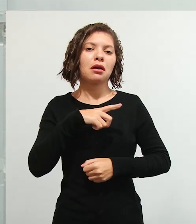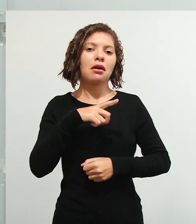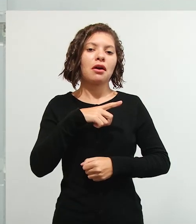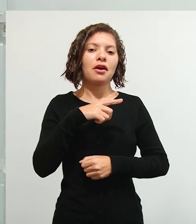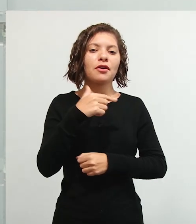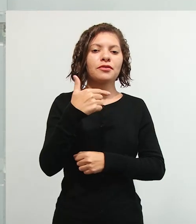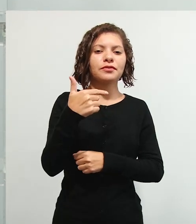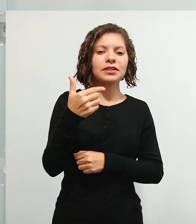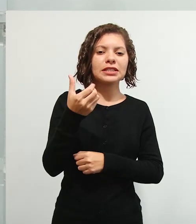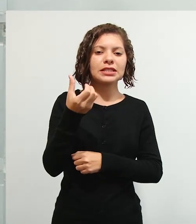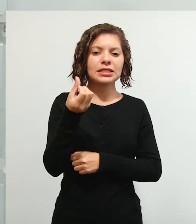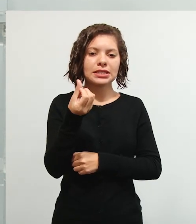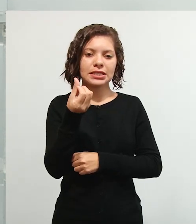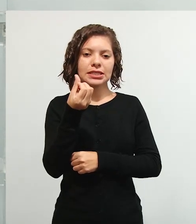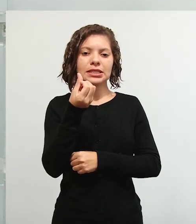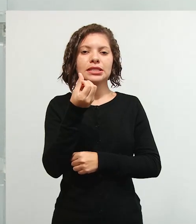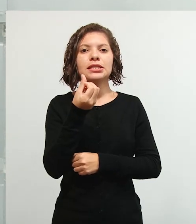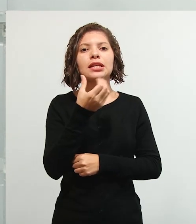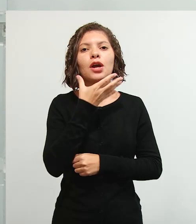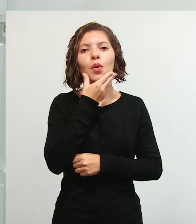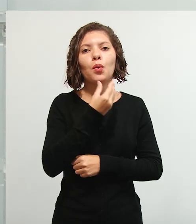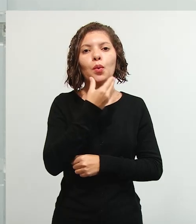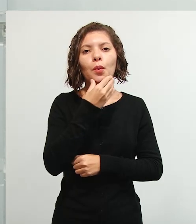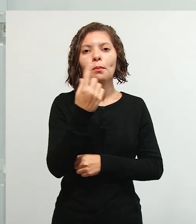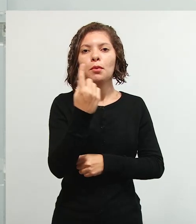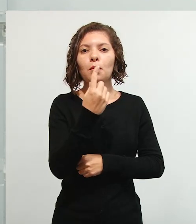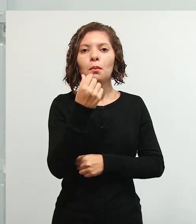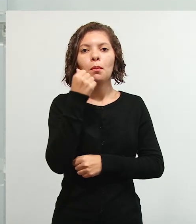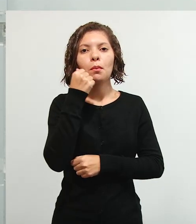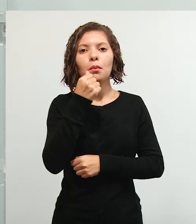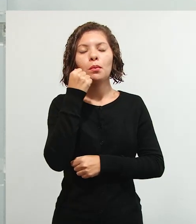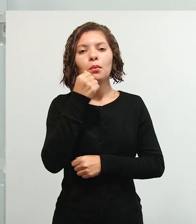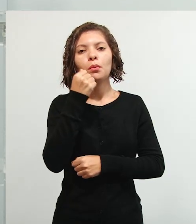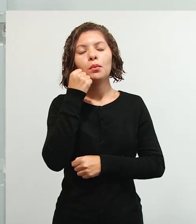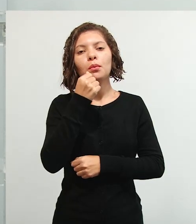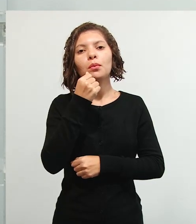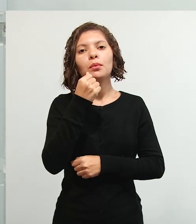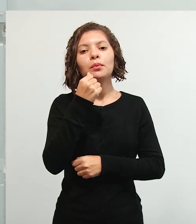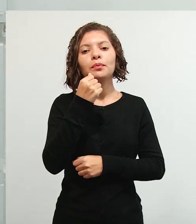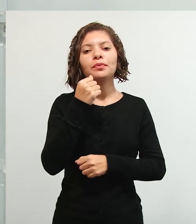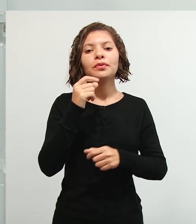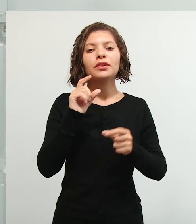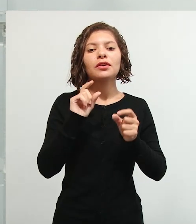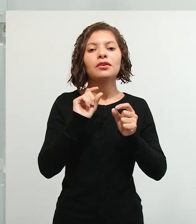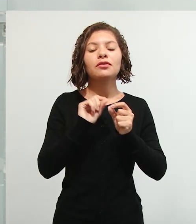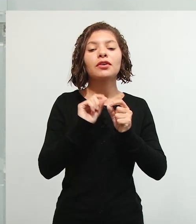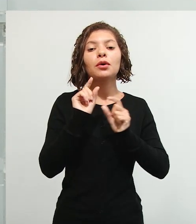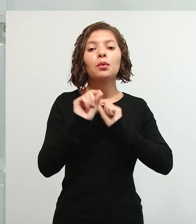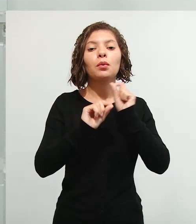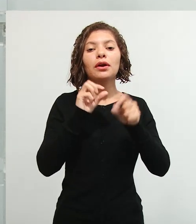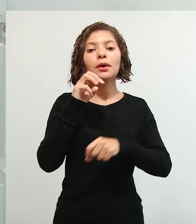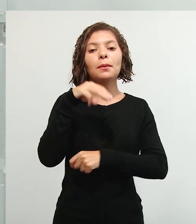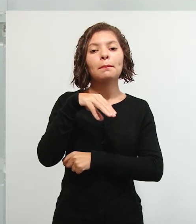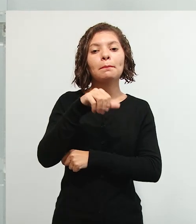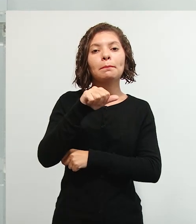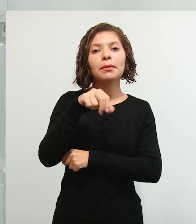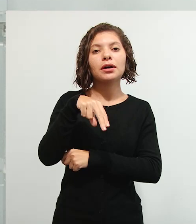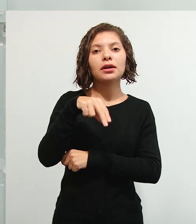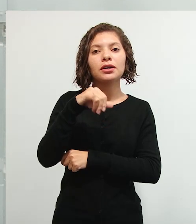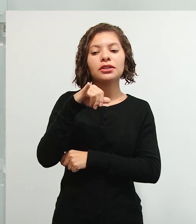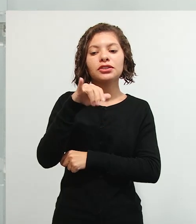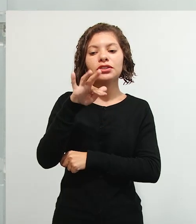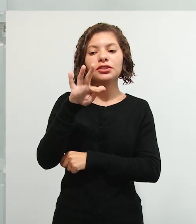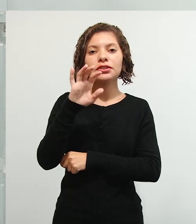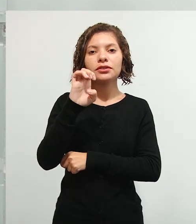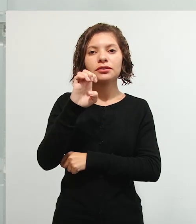26 intelectuais, 25 homens e uma mulher subscrevem um manifesto chamado Manifesto dos Pioneiros da